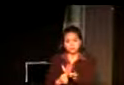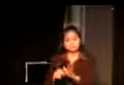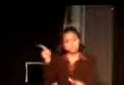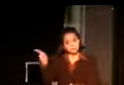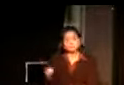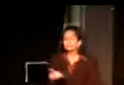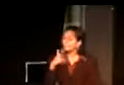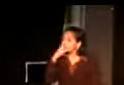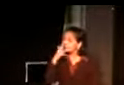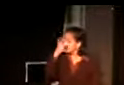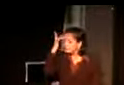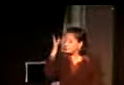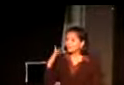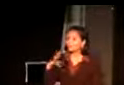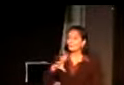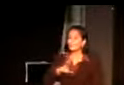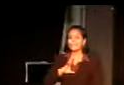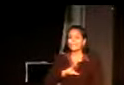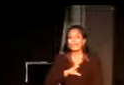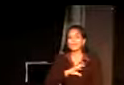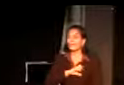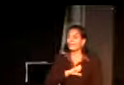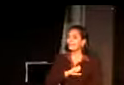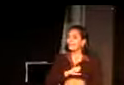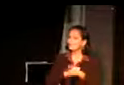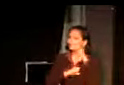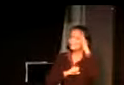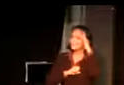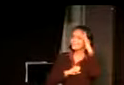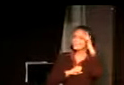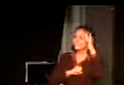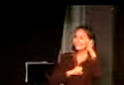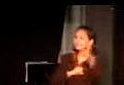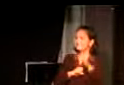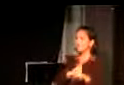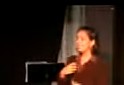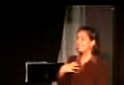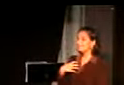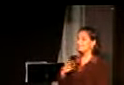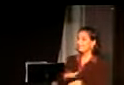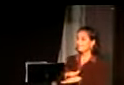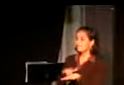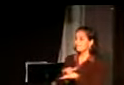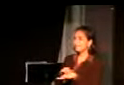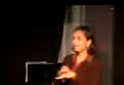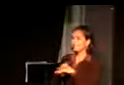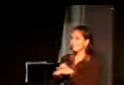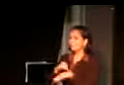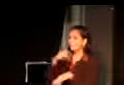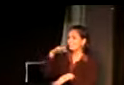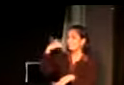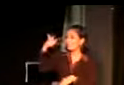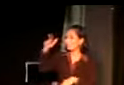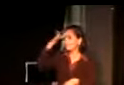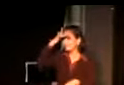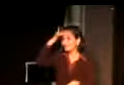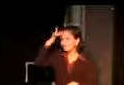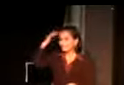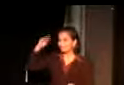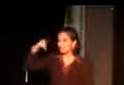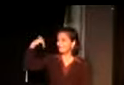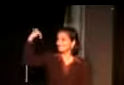verdade nós gostamos de nos imaginar na pele da vida de outra pessoa mas aquela que está mais acima numa